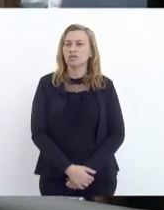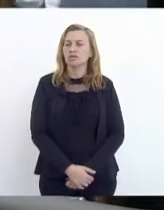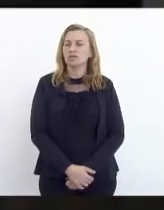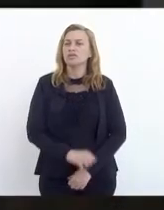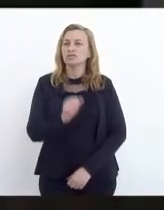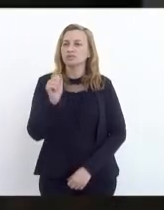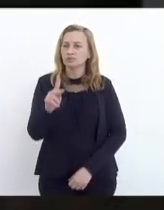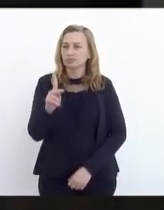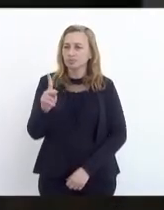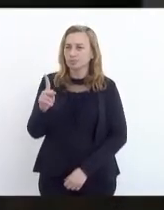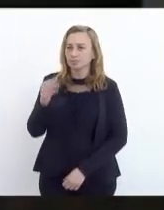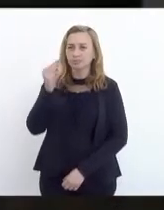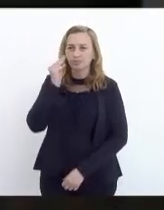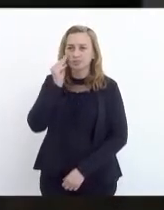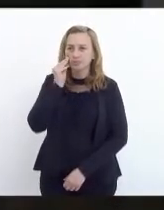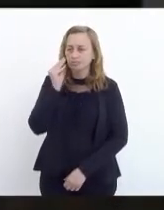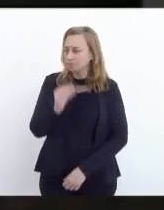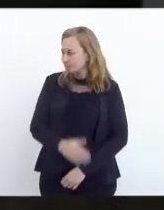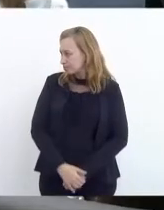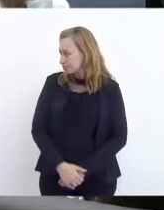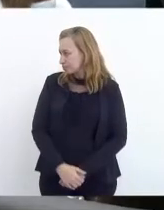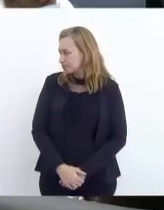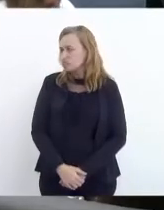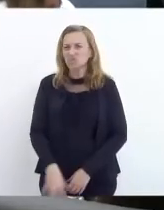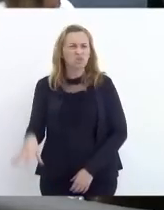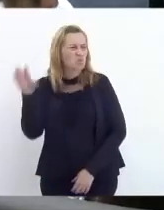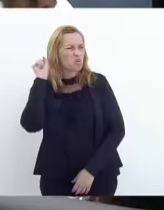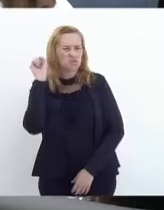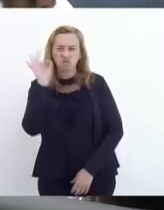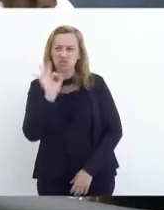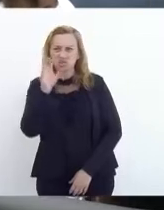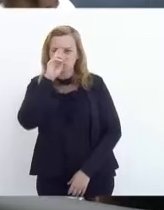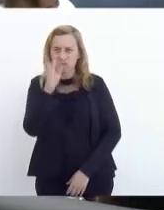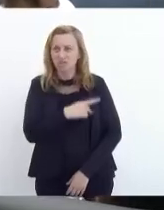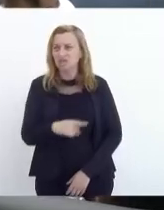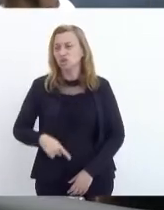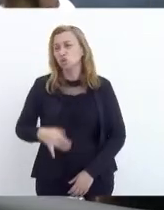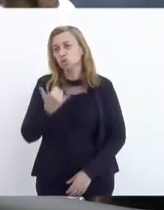Ok, Mônica. Não ouvi, presidente, desculpe.